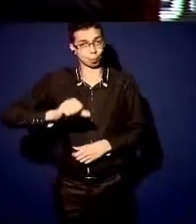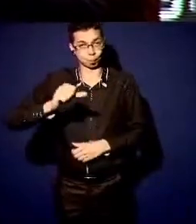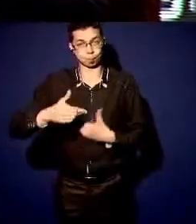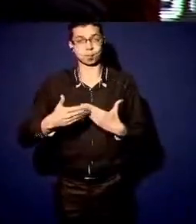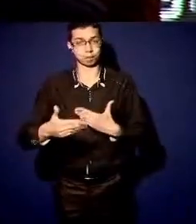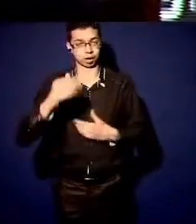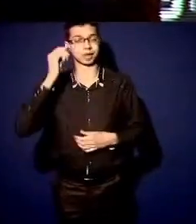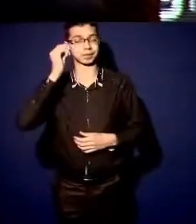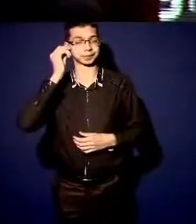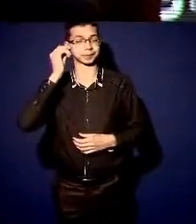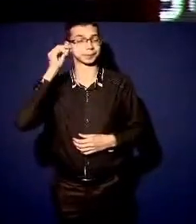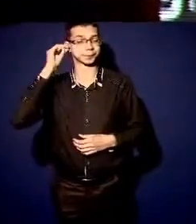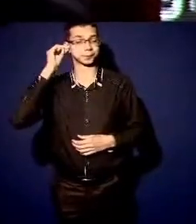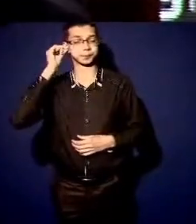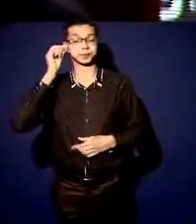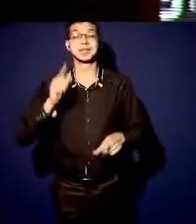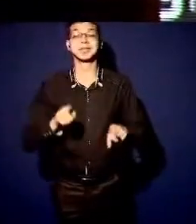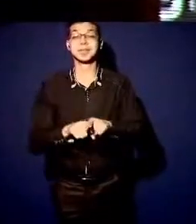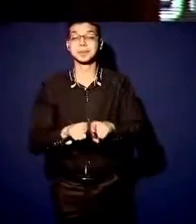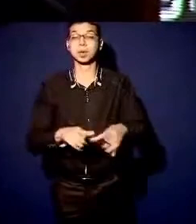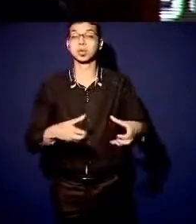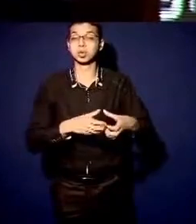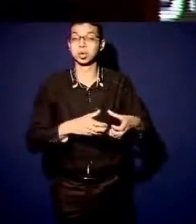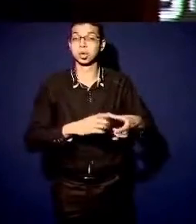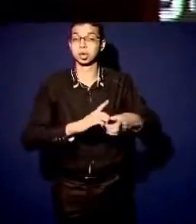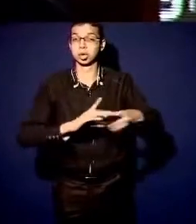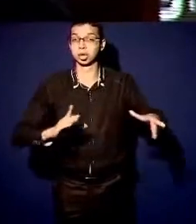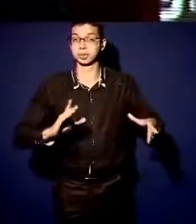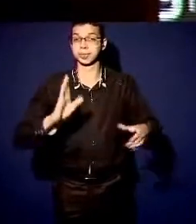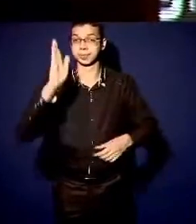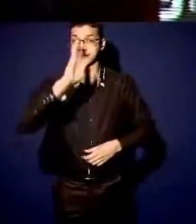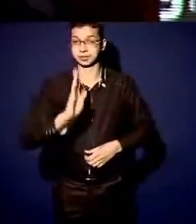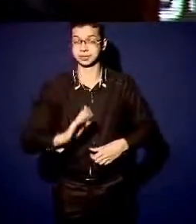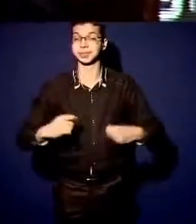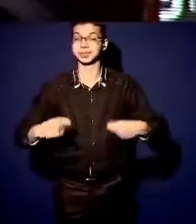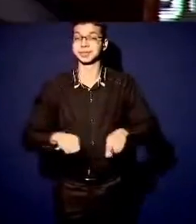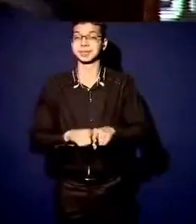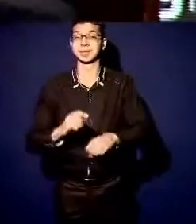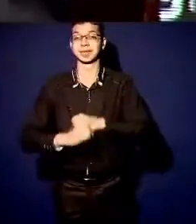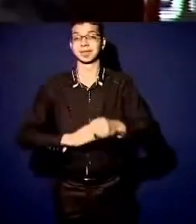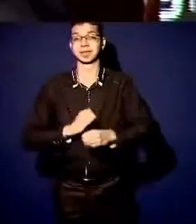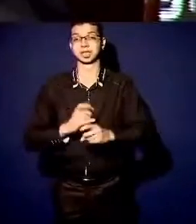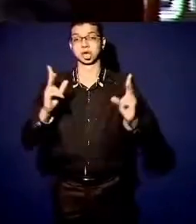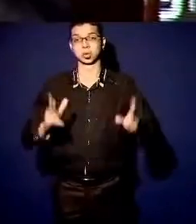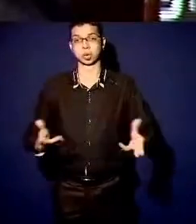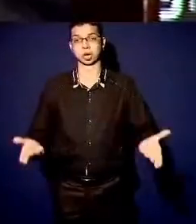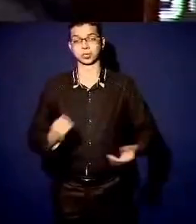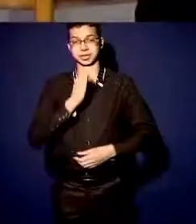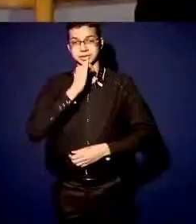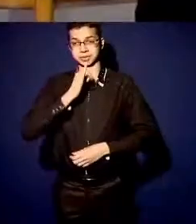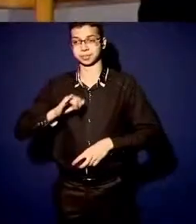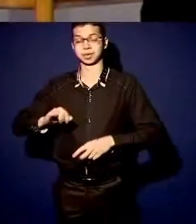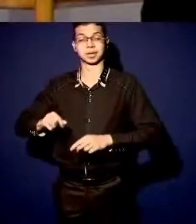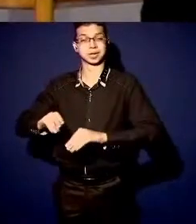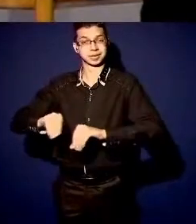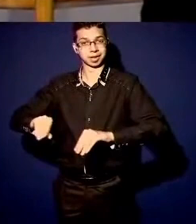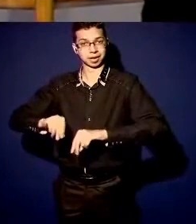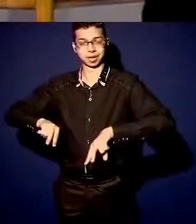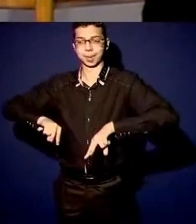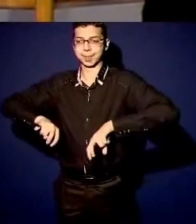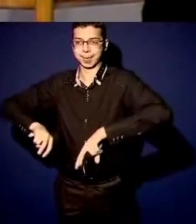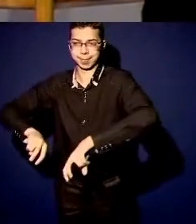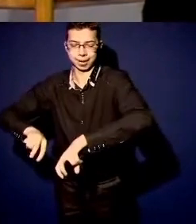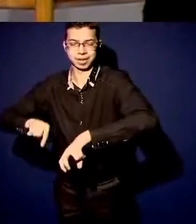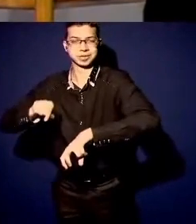que resolver esses temas de legalidade como esse da internet que é o dia do Carinho legal então são três metas de